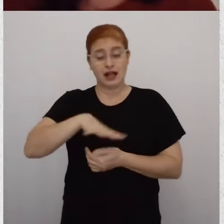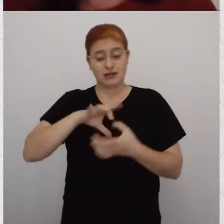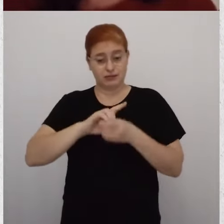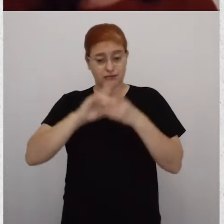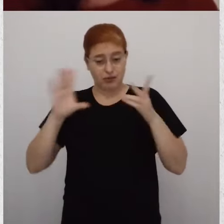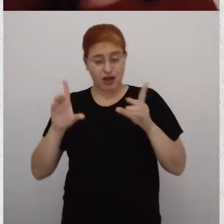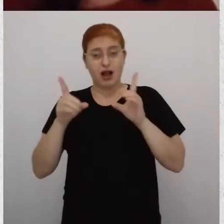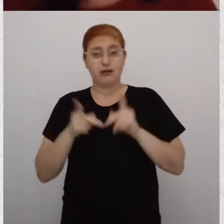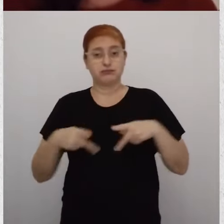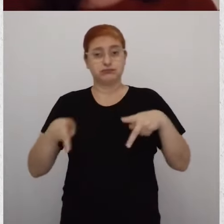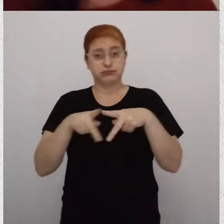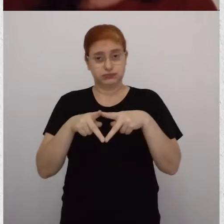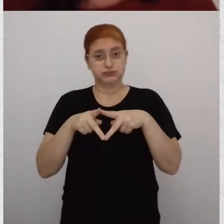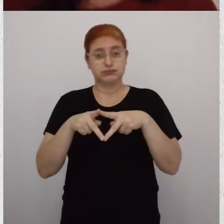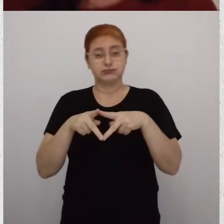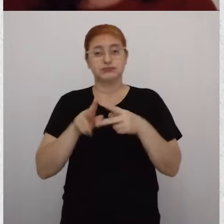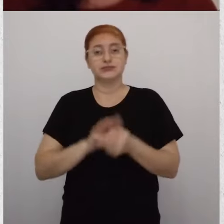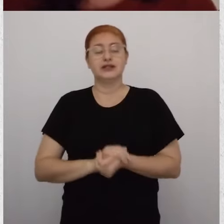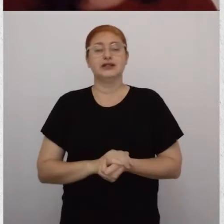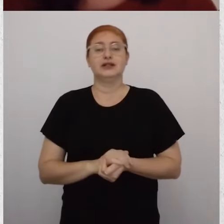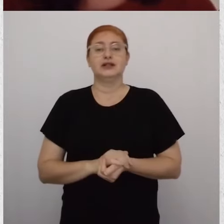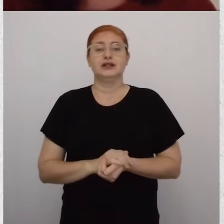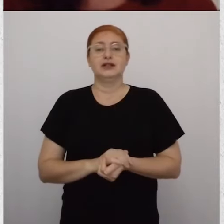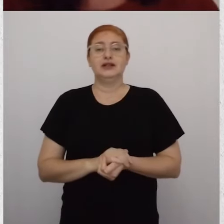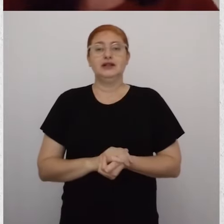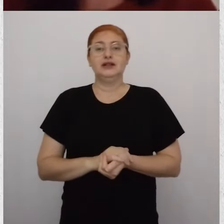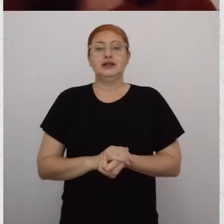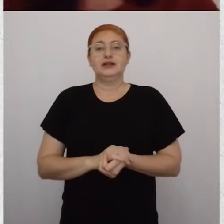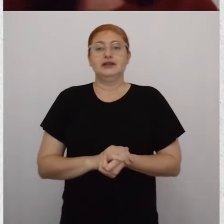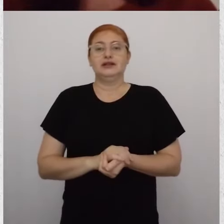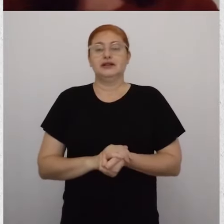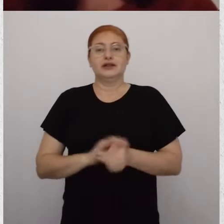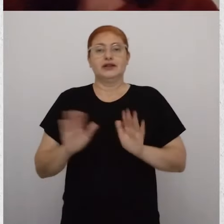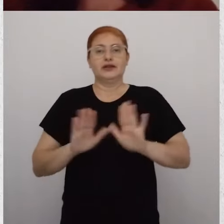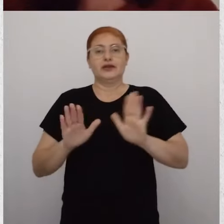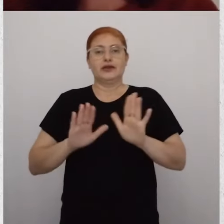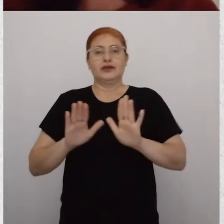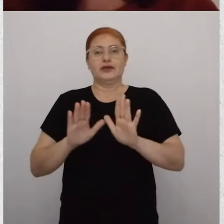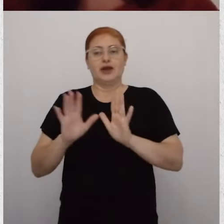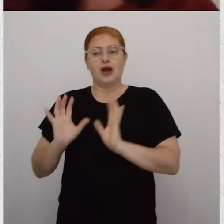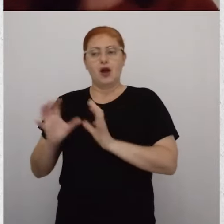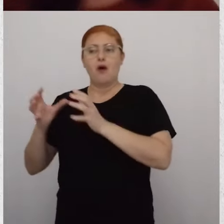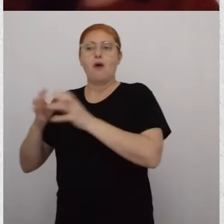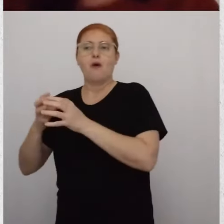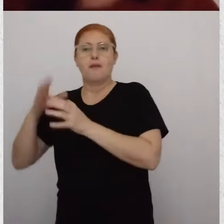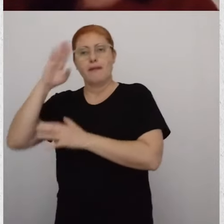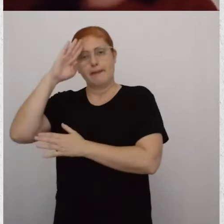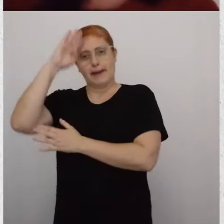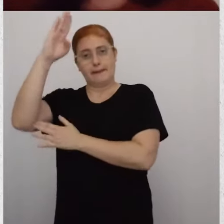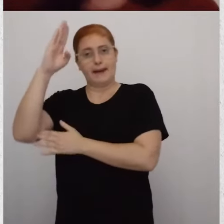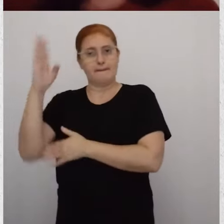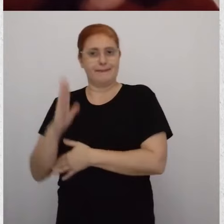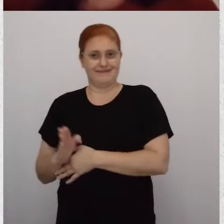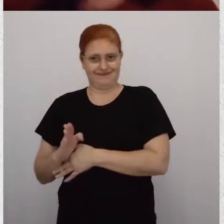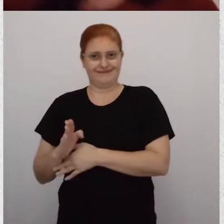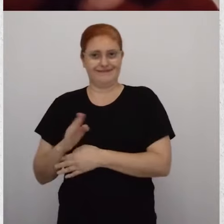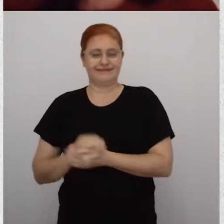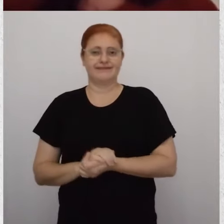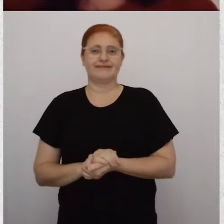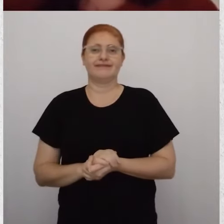democrático popular, ela nomeia essas forças hegemônicas desse campo no Brasil.